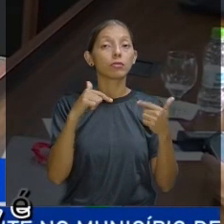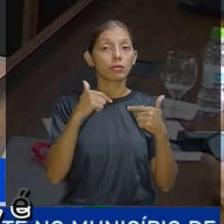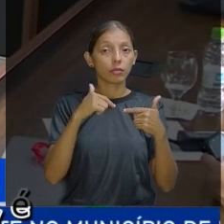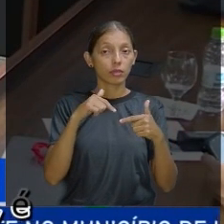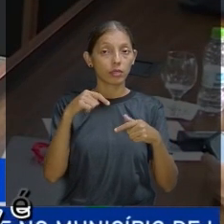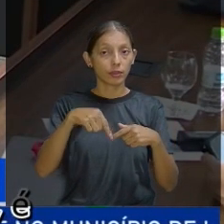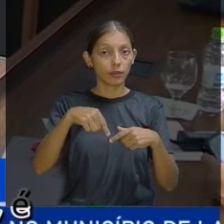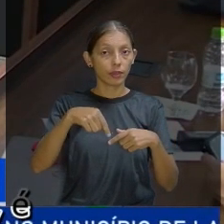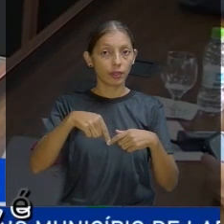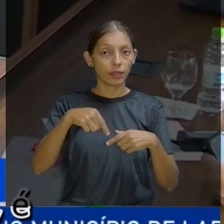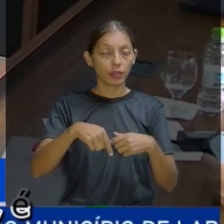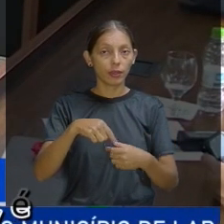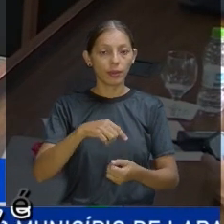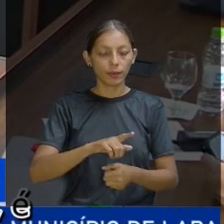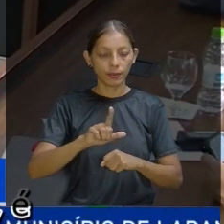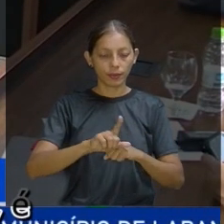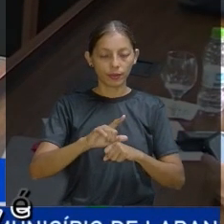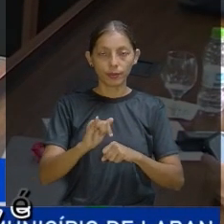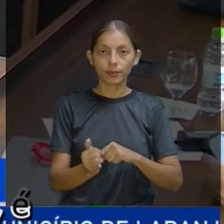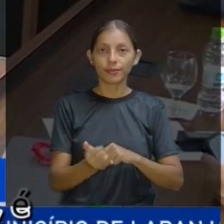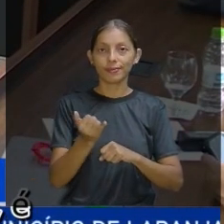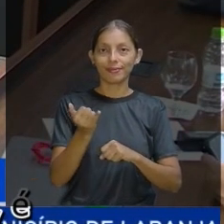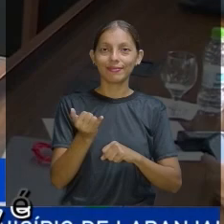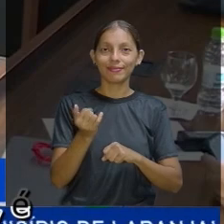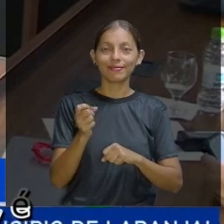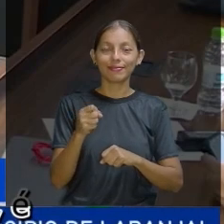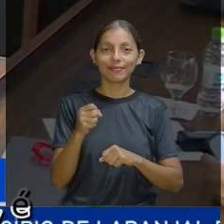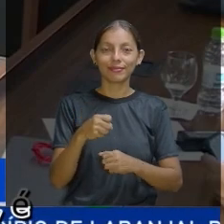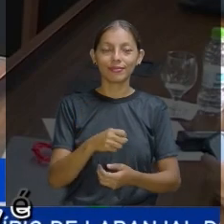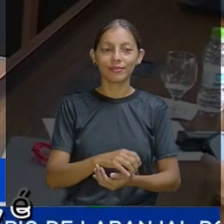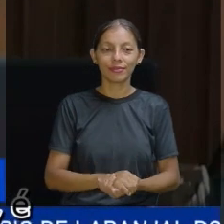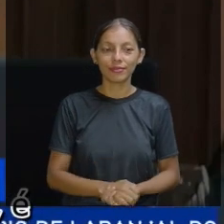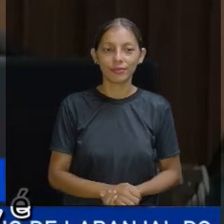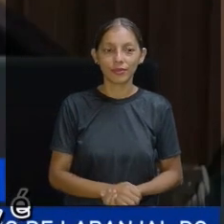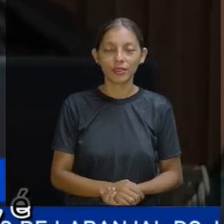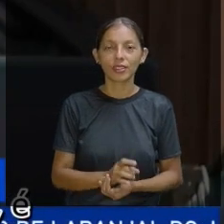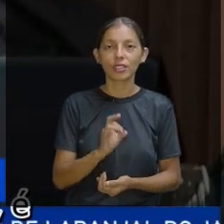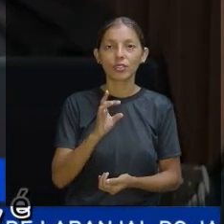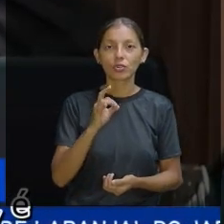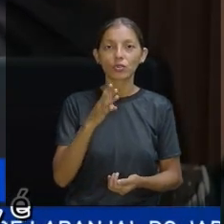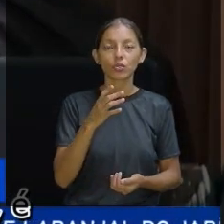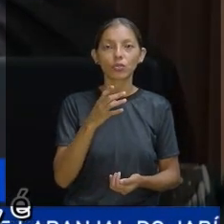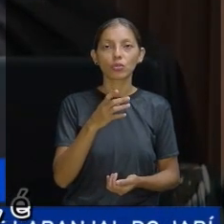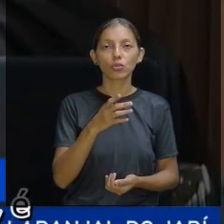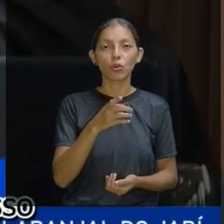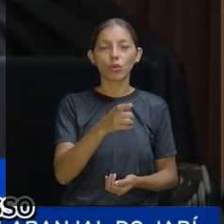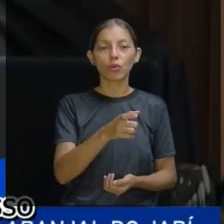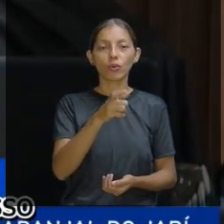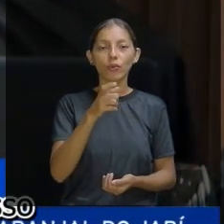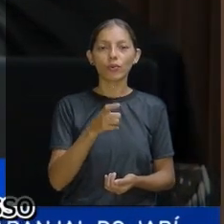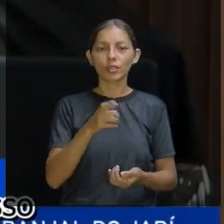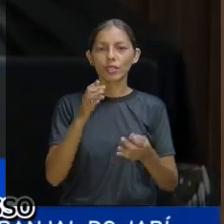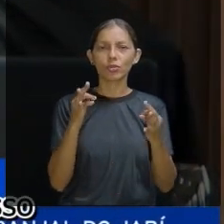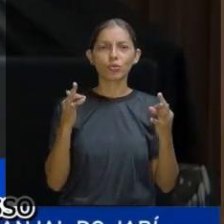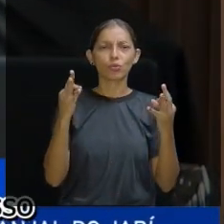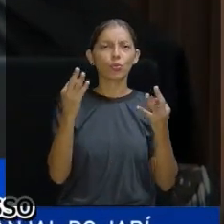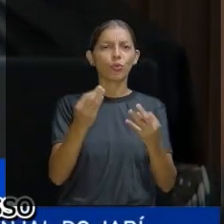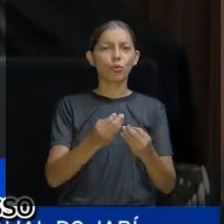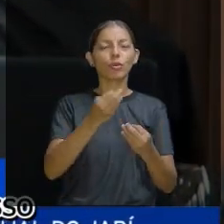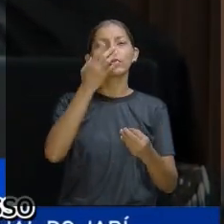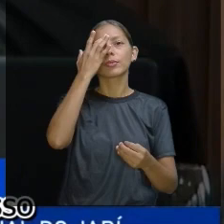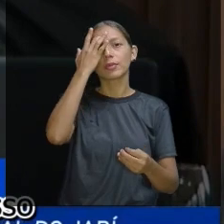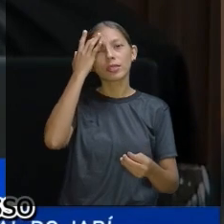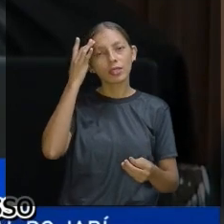juiz de direito Paulo Madeira. Na zona eleitoral, é só para fazer um convite a todos os... Foco no juiz